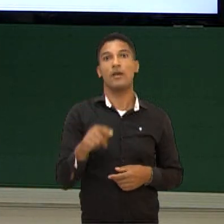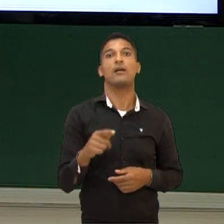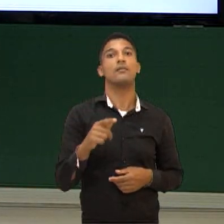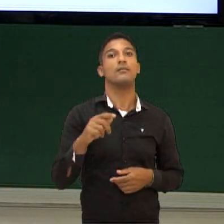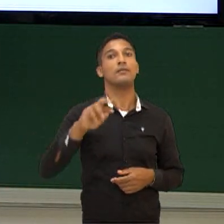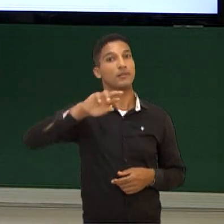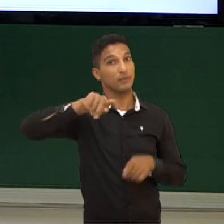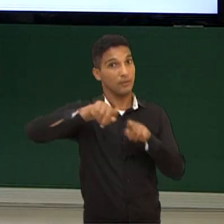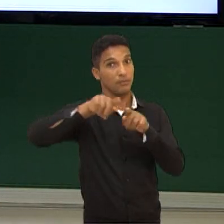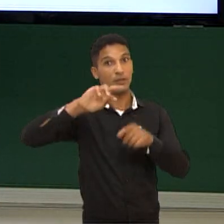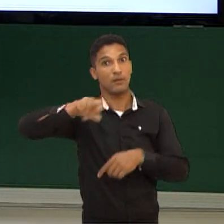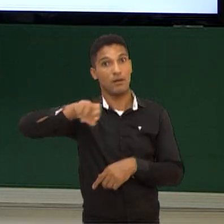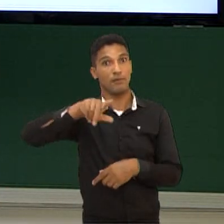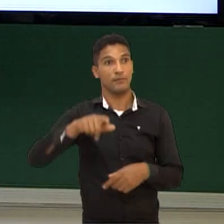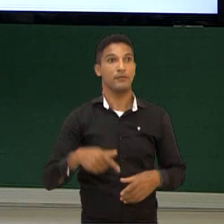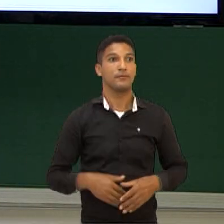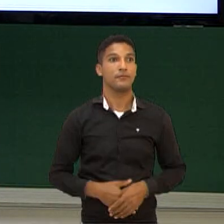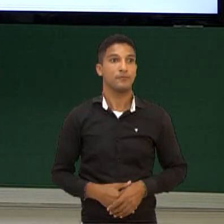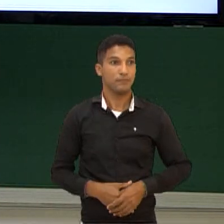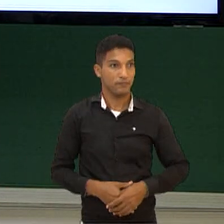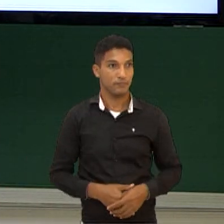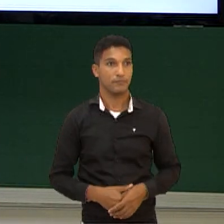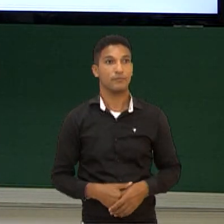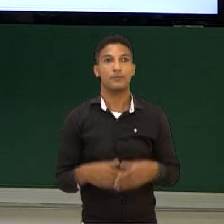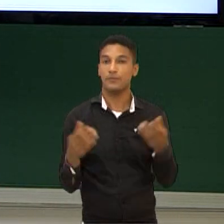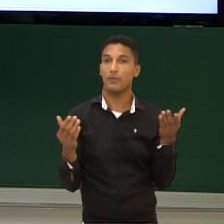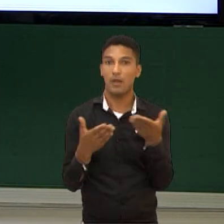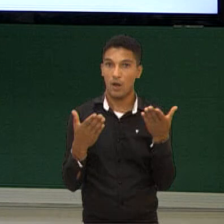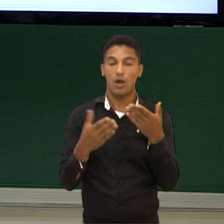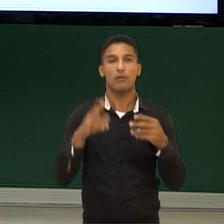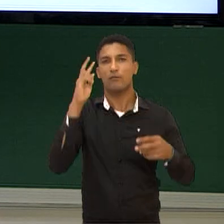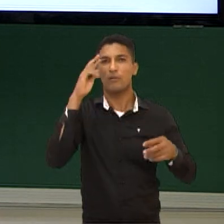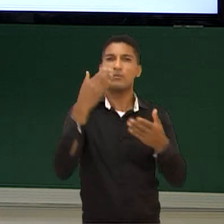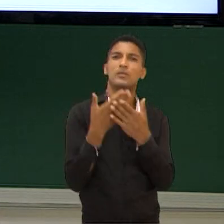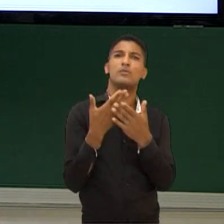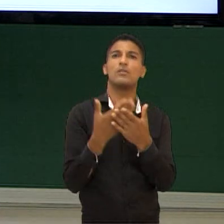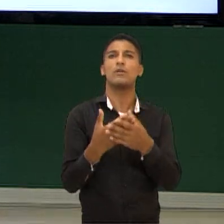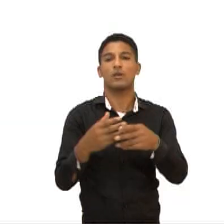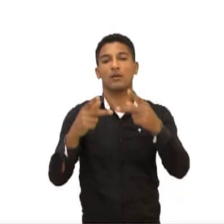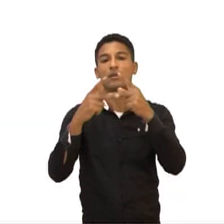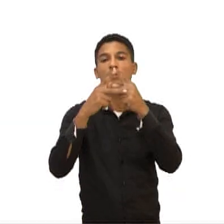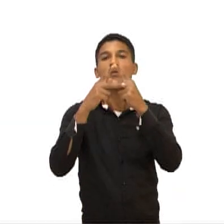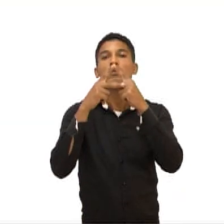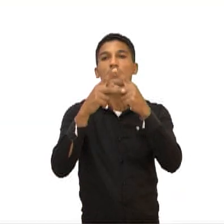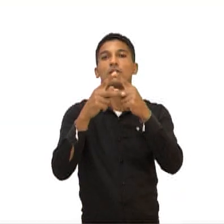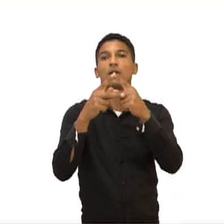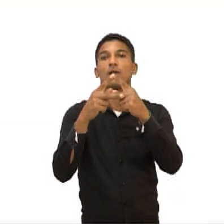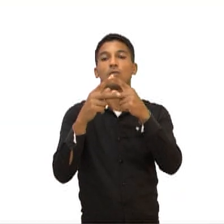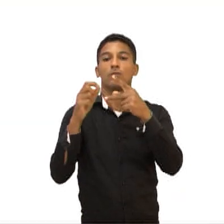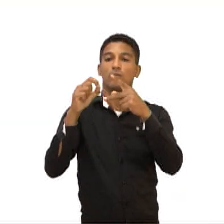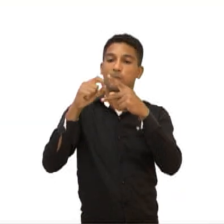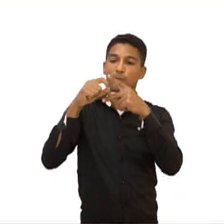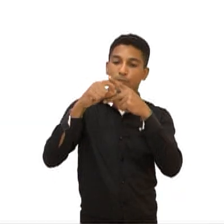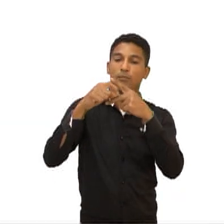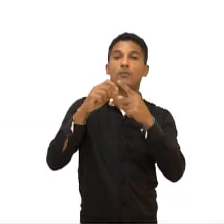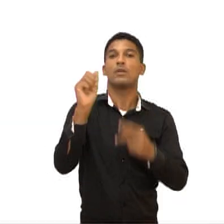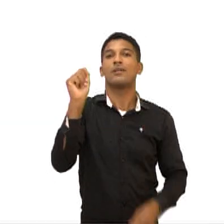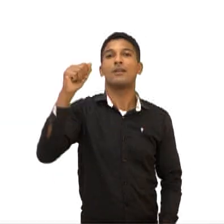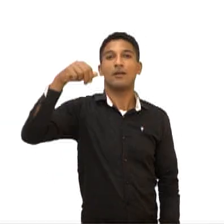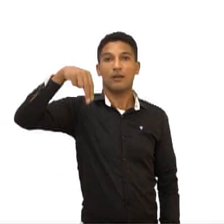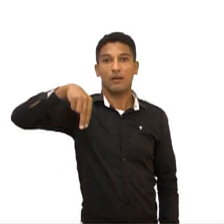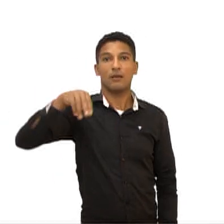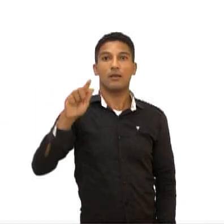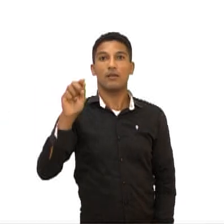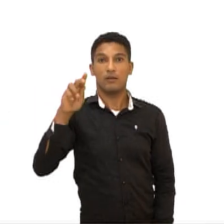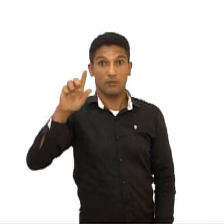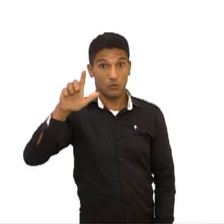Agora, vamos relembrar um pouquinho sobre os ângulos internos de um triângulo? Vocês viram nas aulas anteriores que se